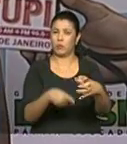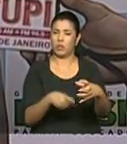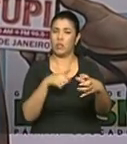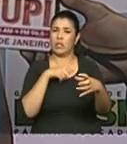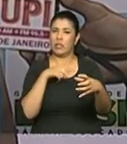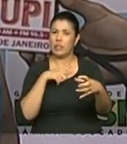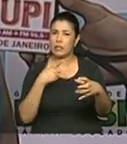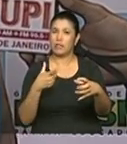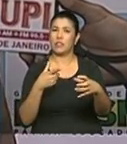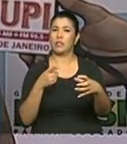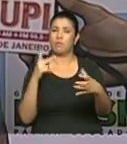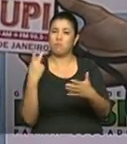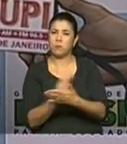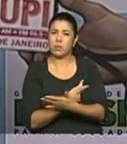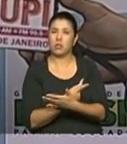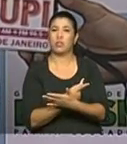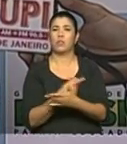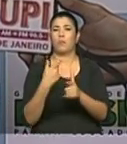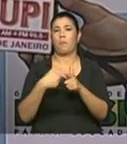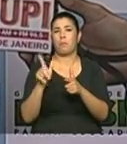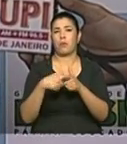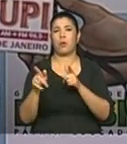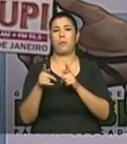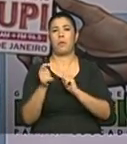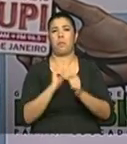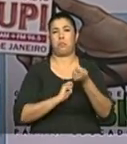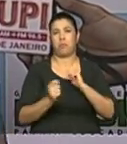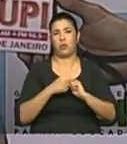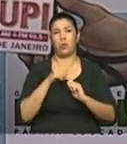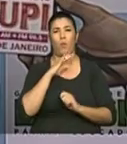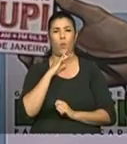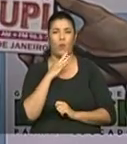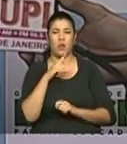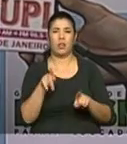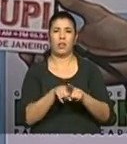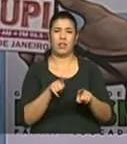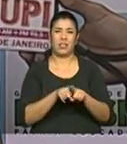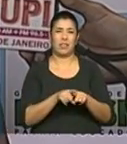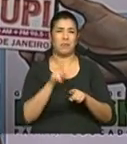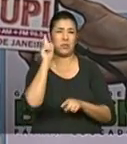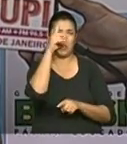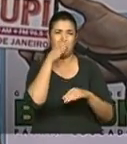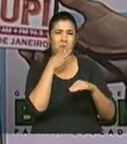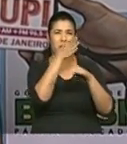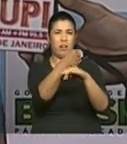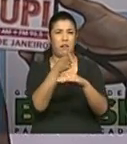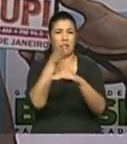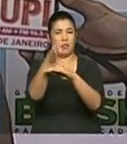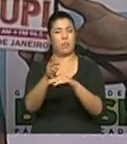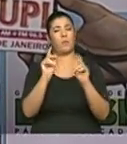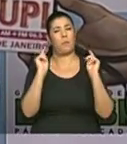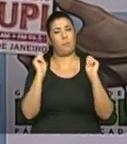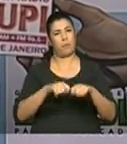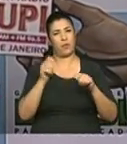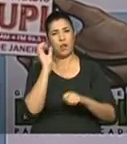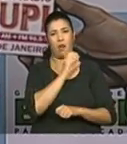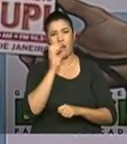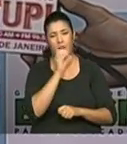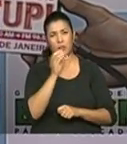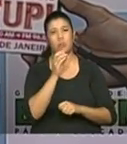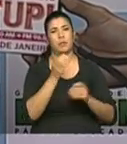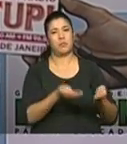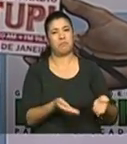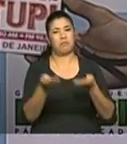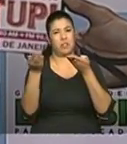combinando situação econômica desfavorável e dificuldade de acesso, é que nós vamos poder avançar mais rapidamente